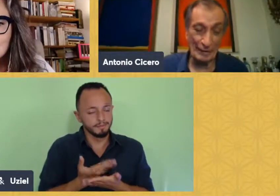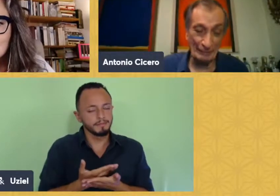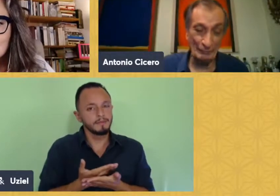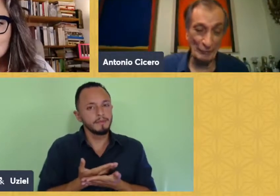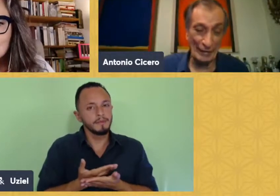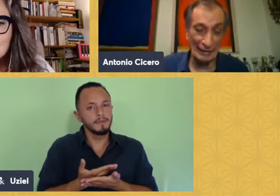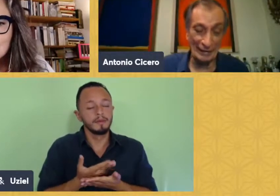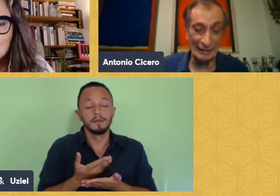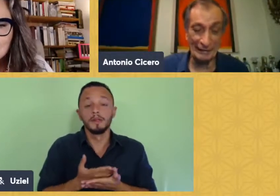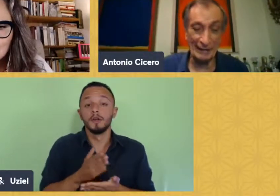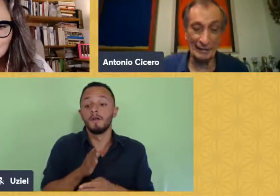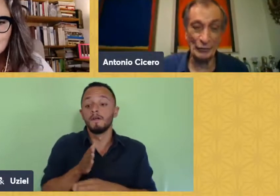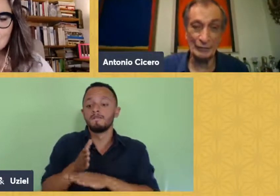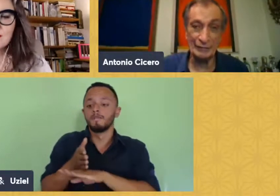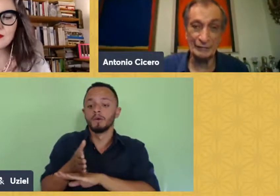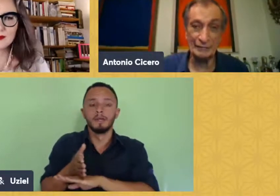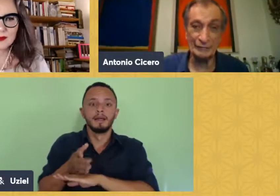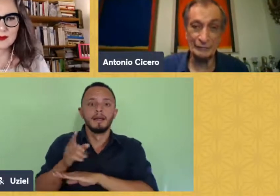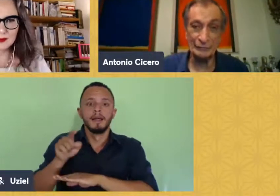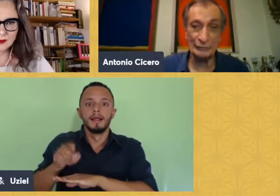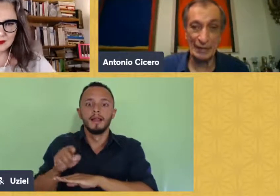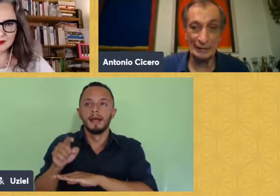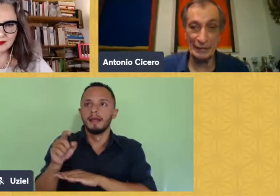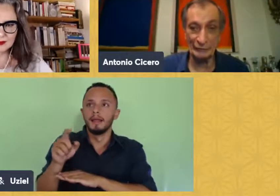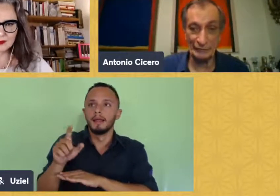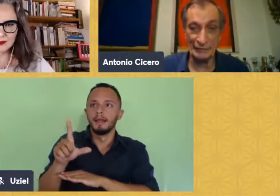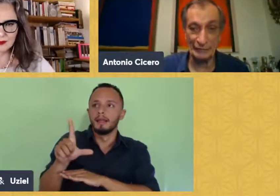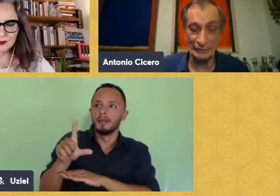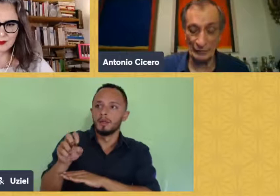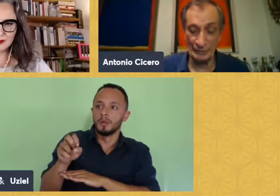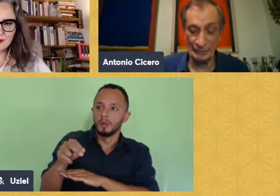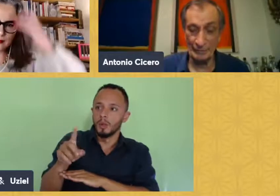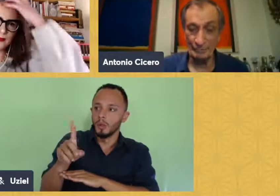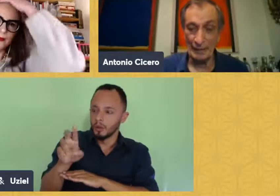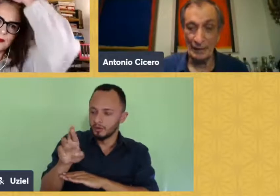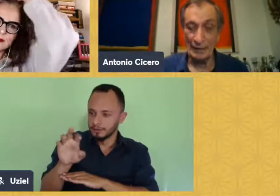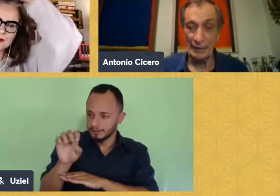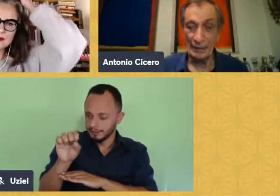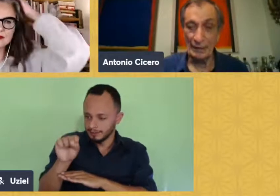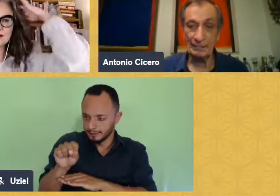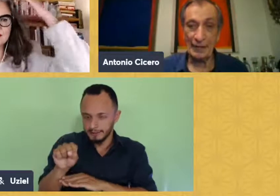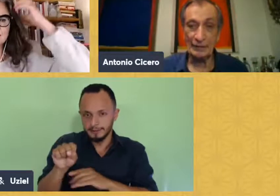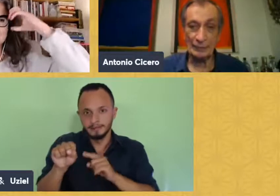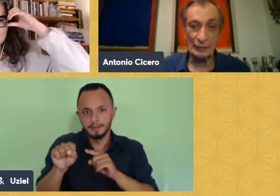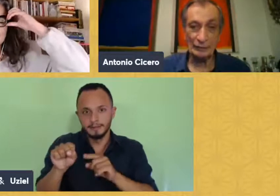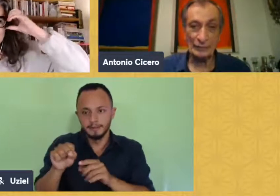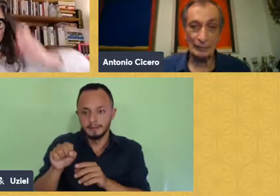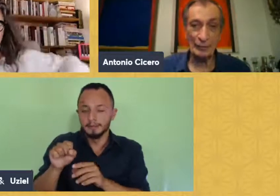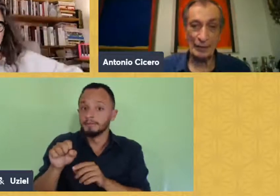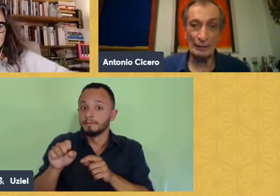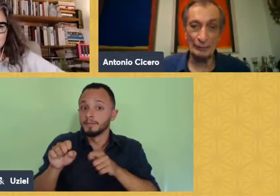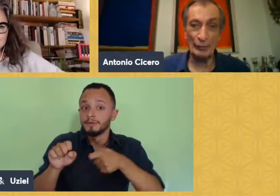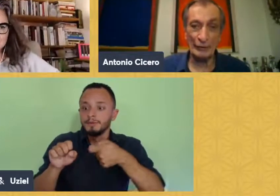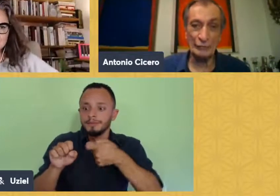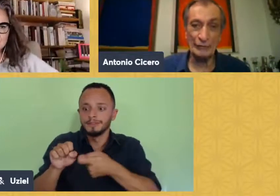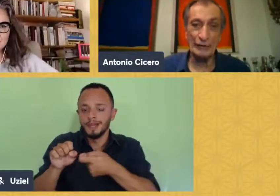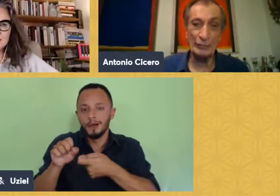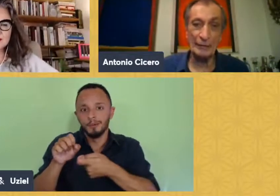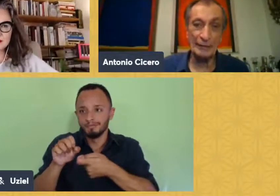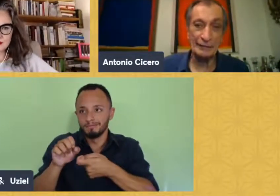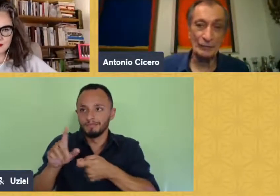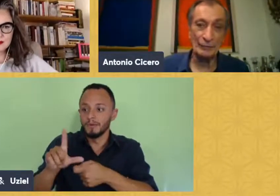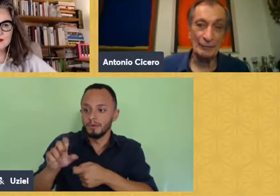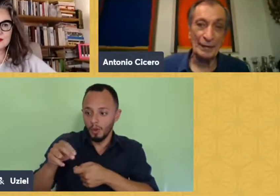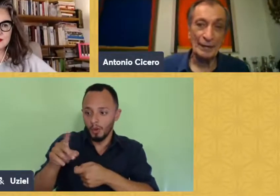fui para morar na Inglaterra, em Londres, estudar na Universidade de Londres, em parte por causa de problemas políticos aqui